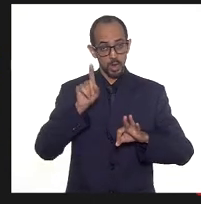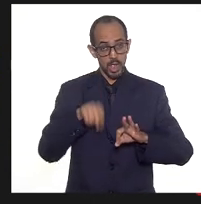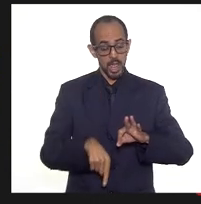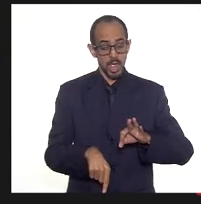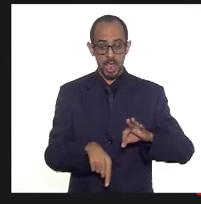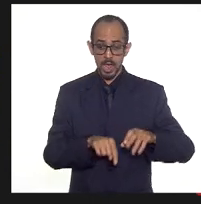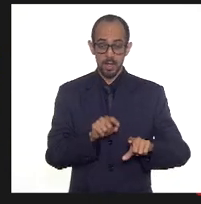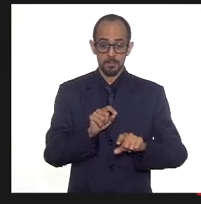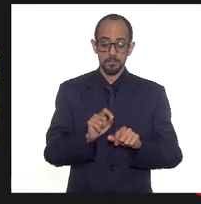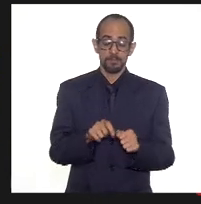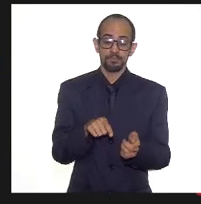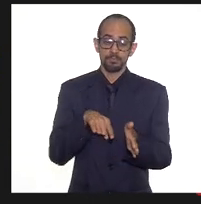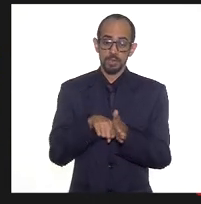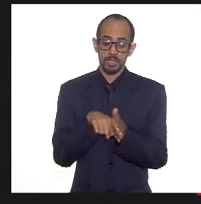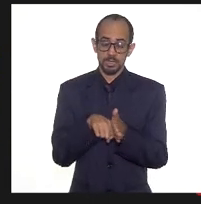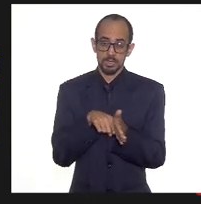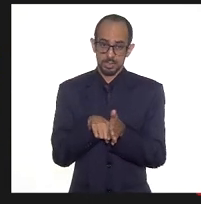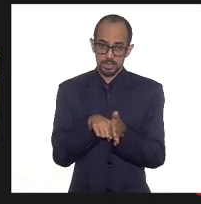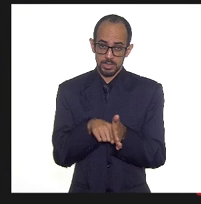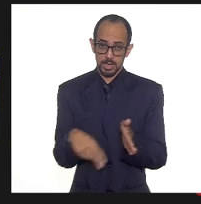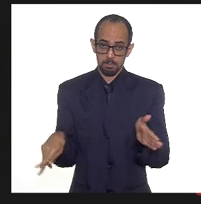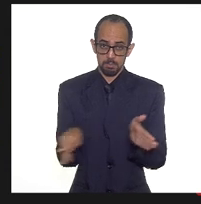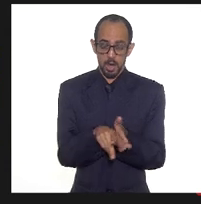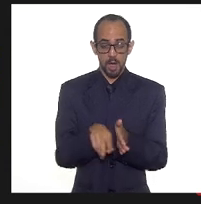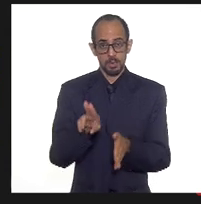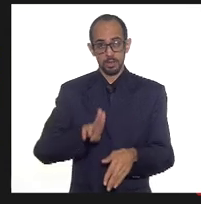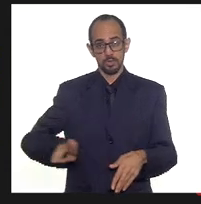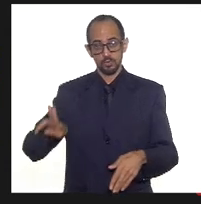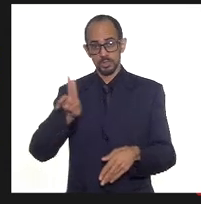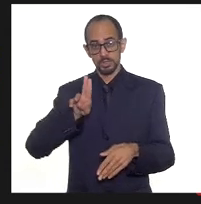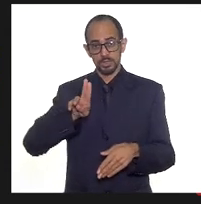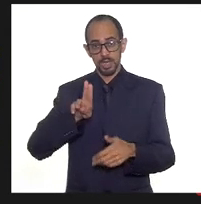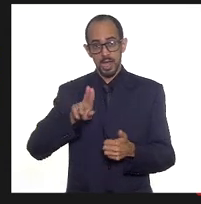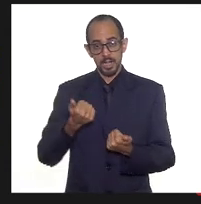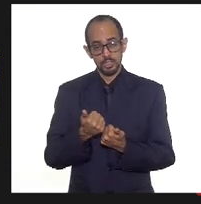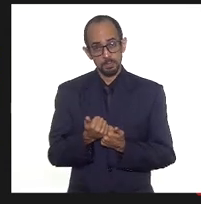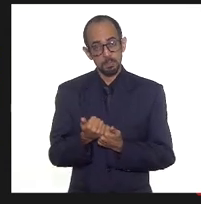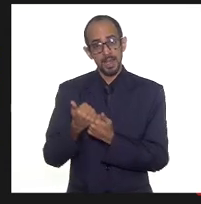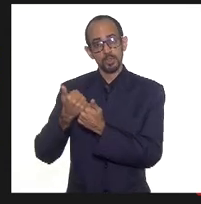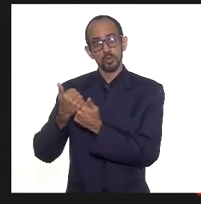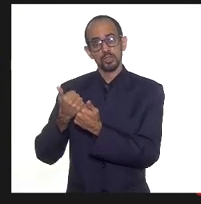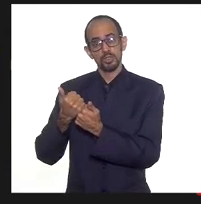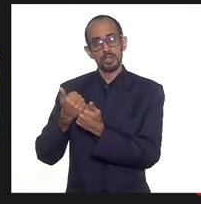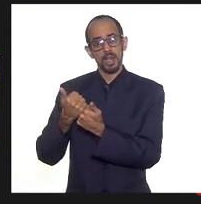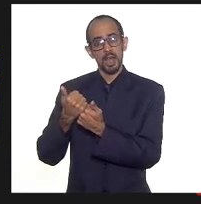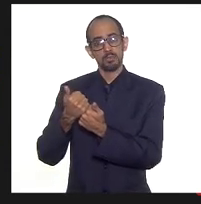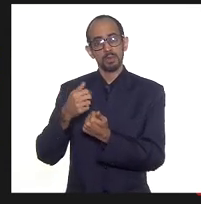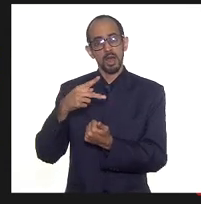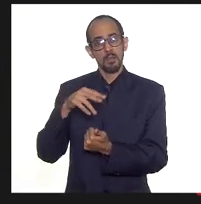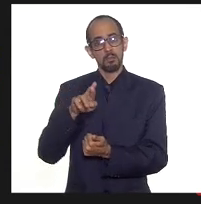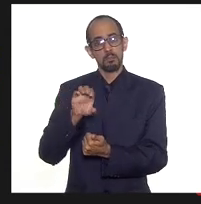de pesquisa e extensão universitária patrocinado pela Pró-Reitoria